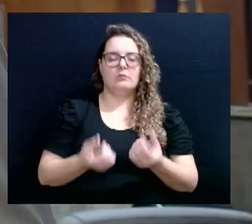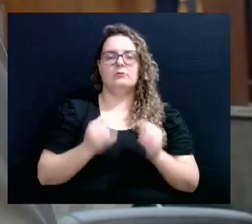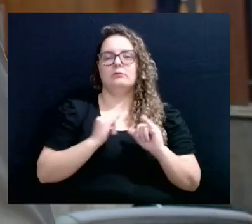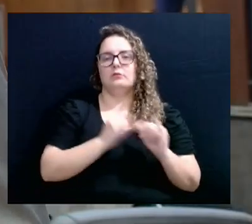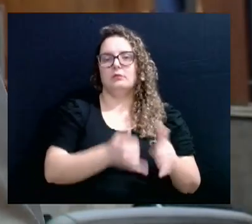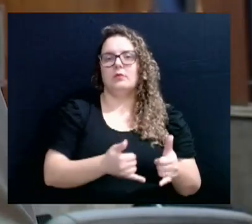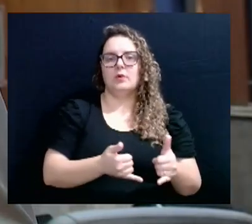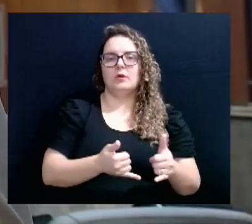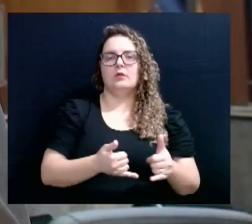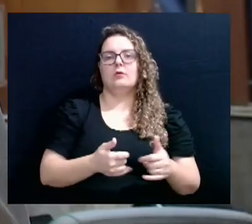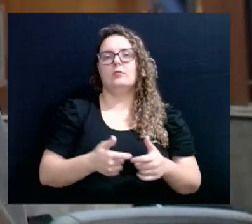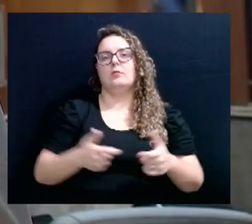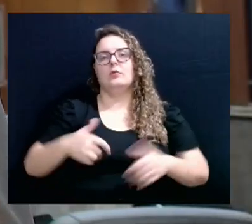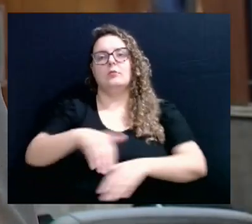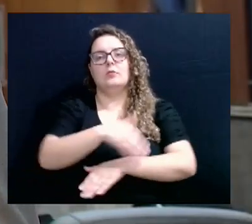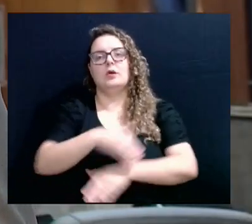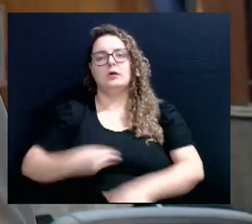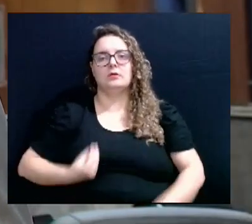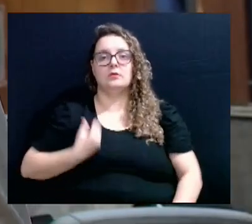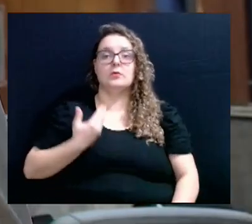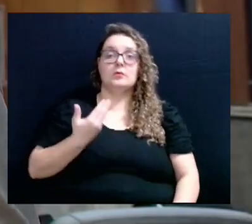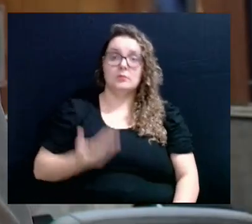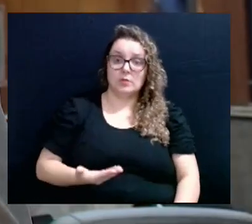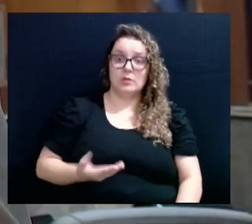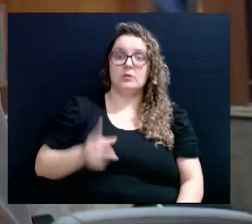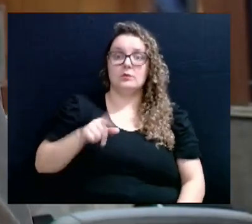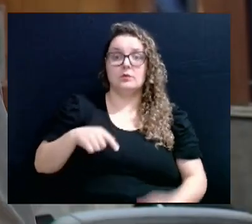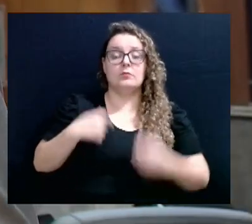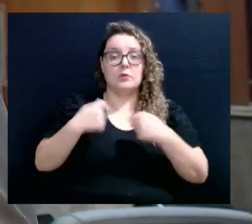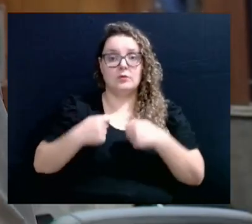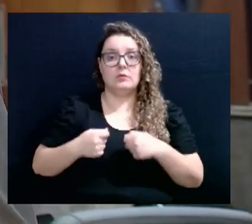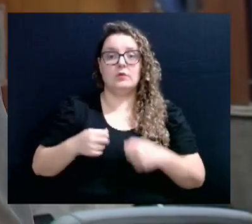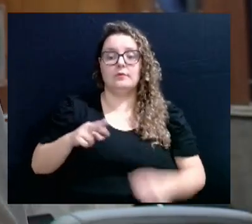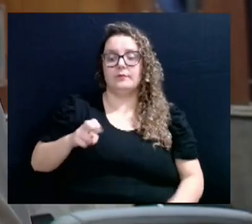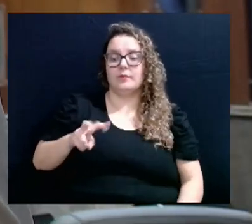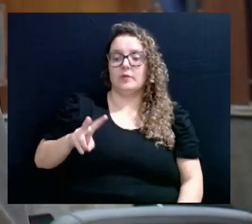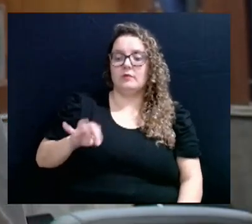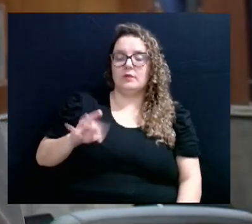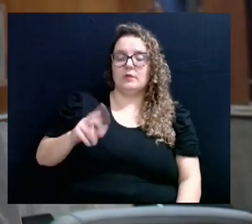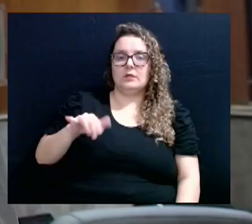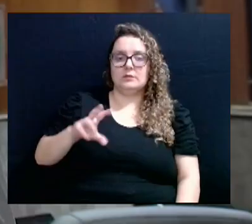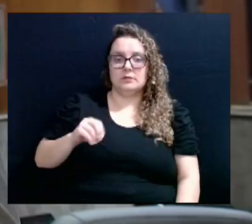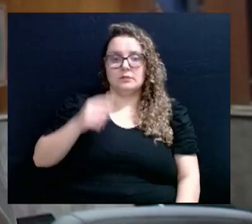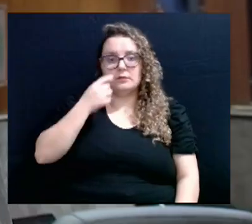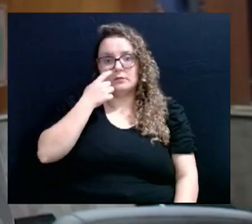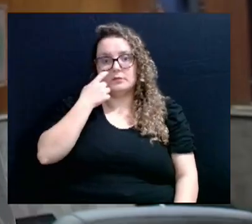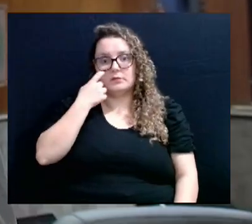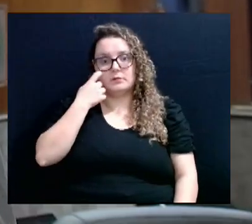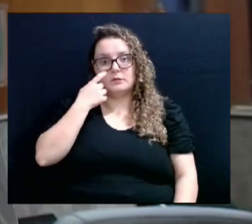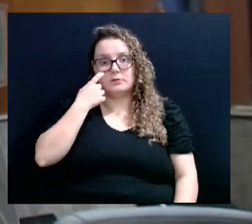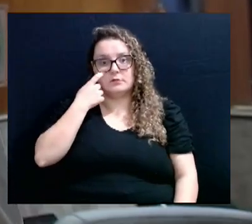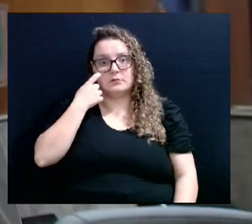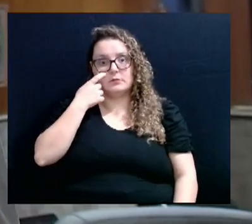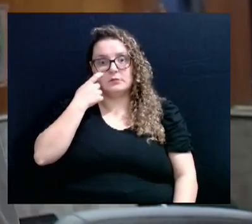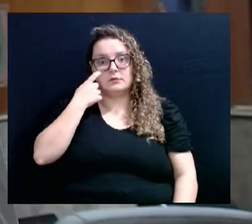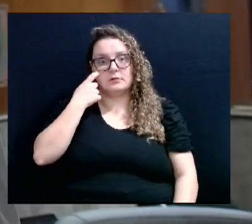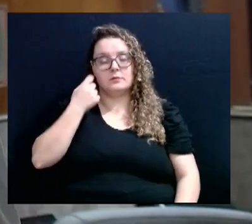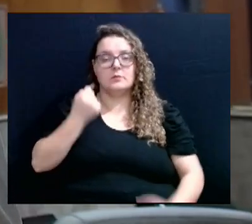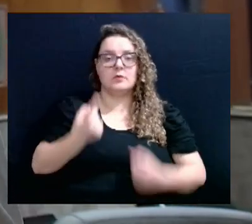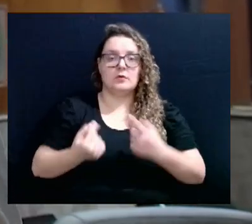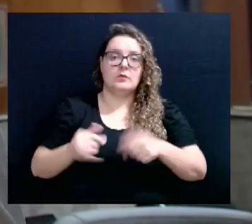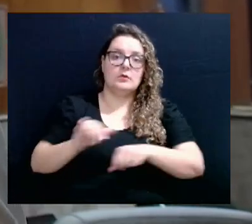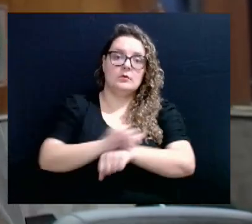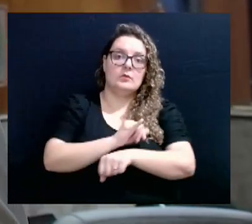de rua. E para isso é necessário a revitalização, mas com algumas estratégias. E a isenção do